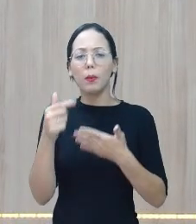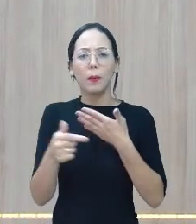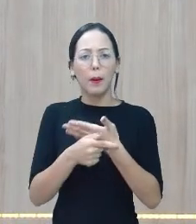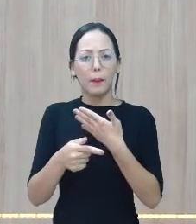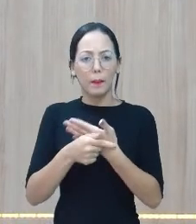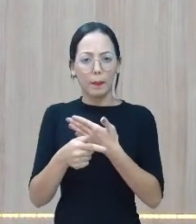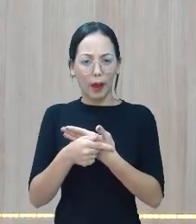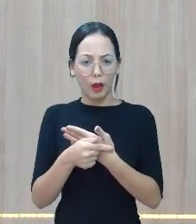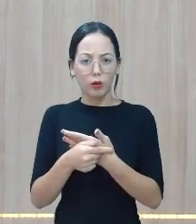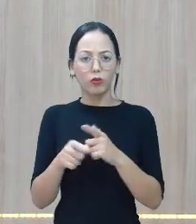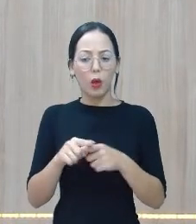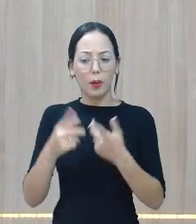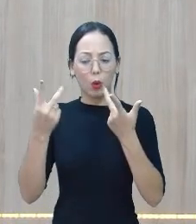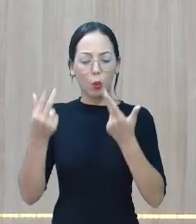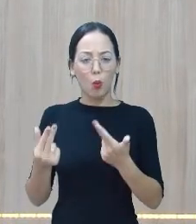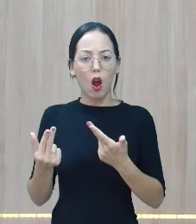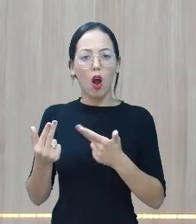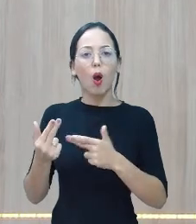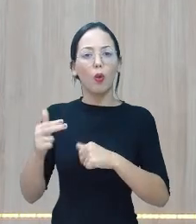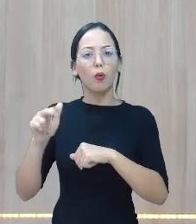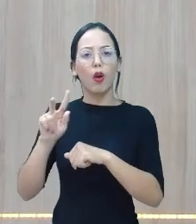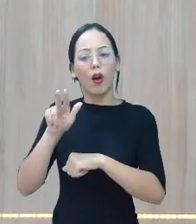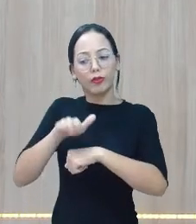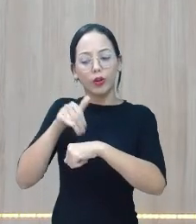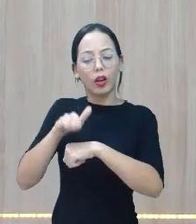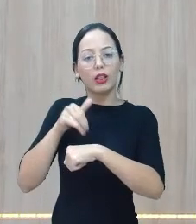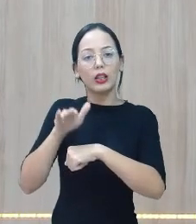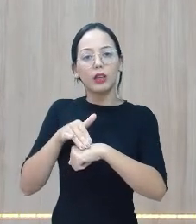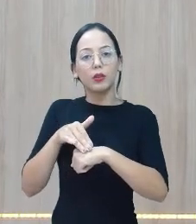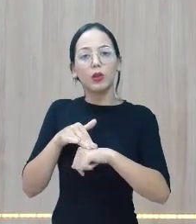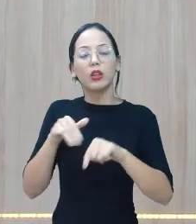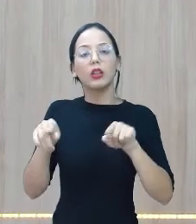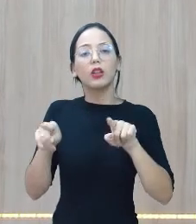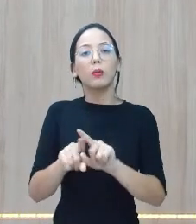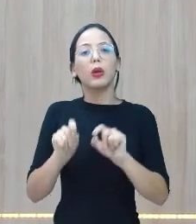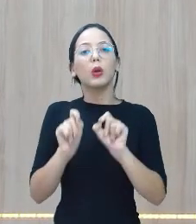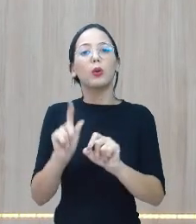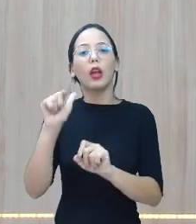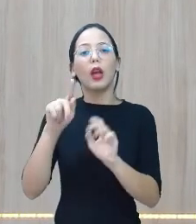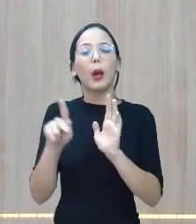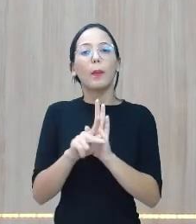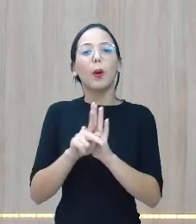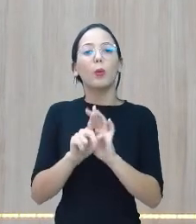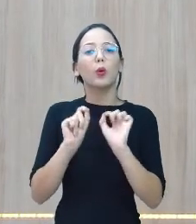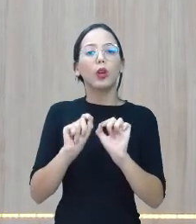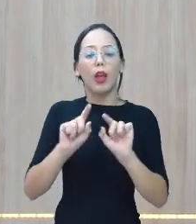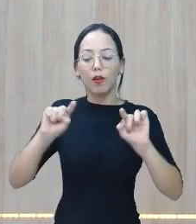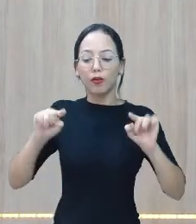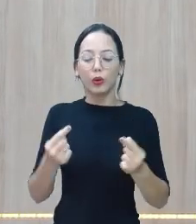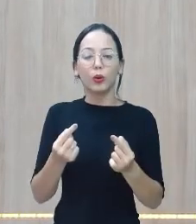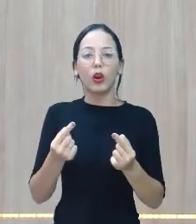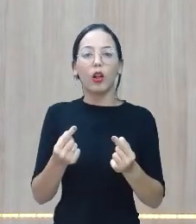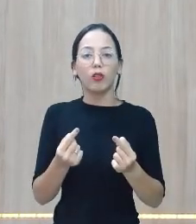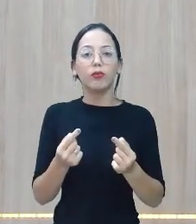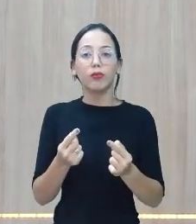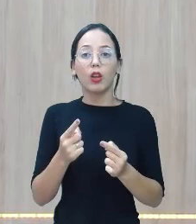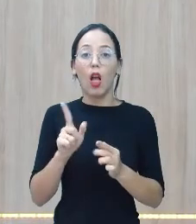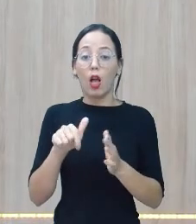papel, assim como o vocativo, não é? Ele também é isolado por vírgula, não é? A vírgula